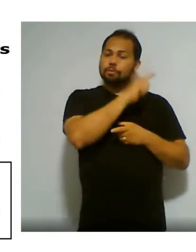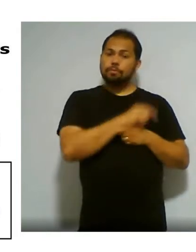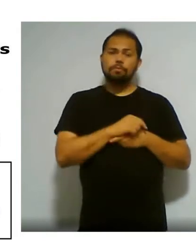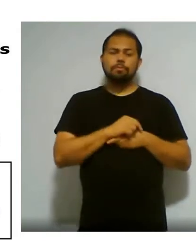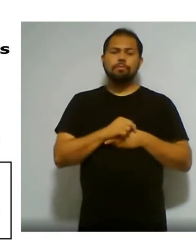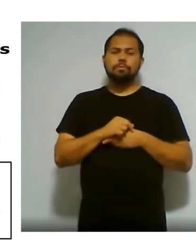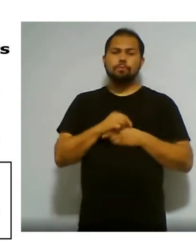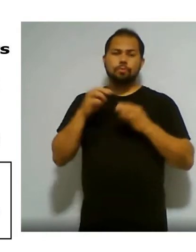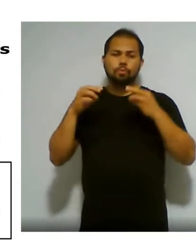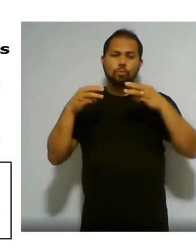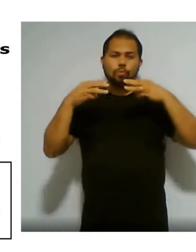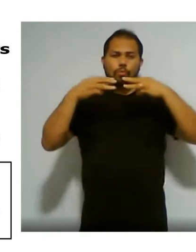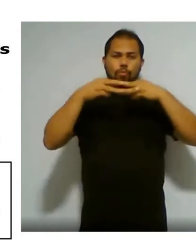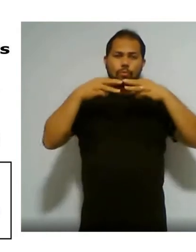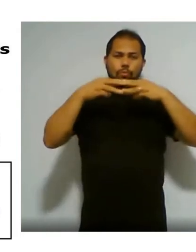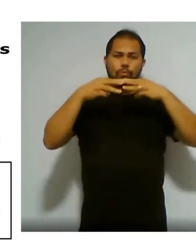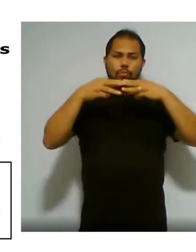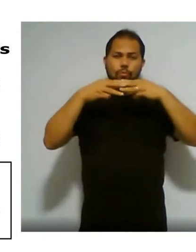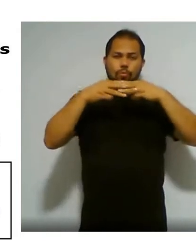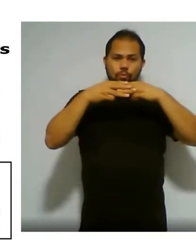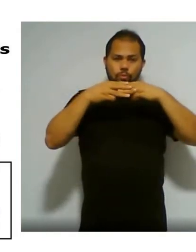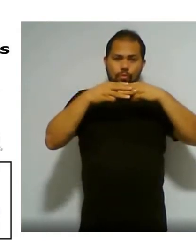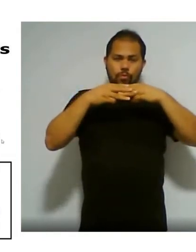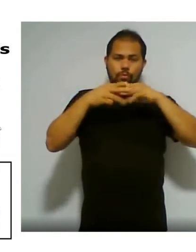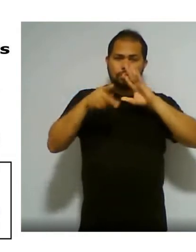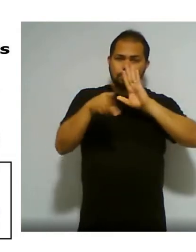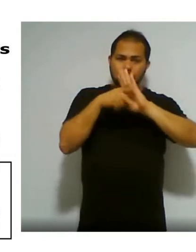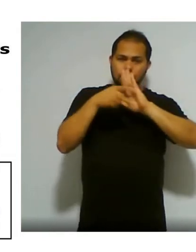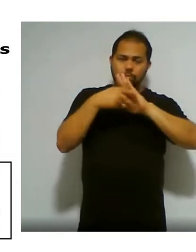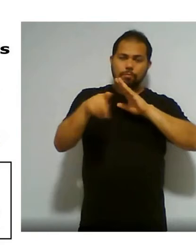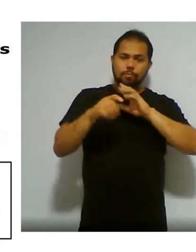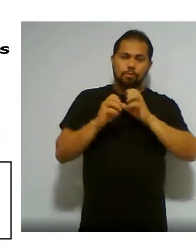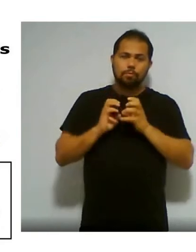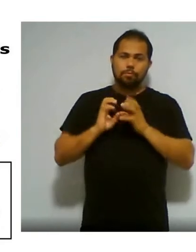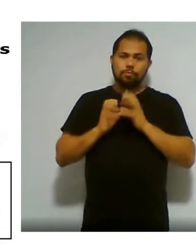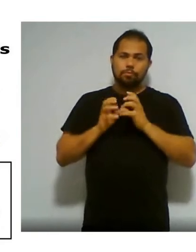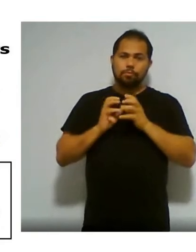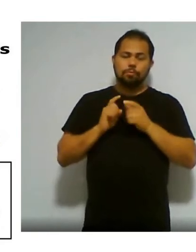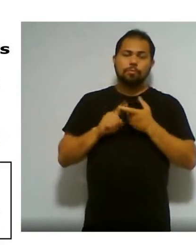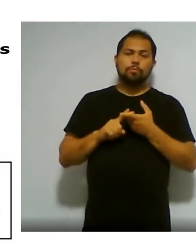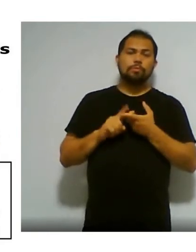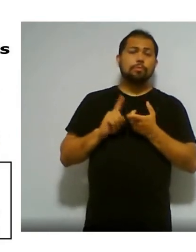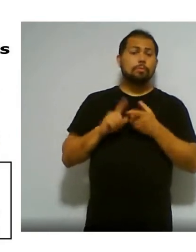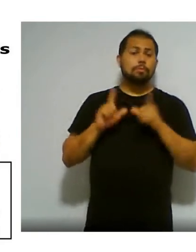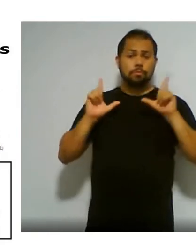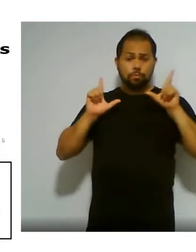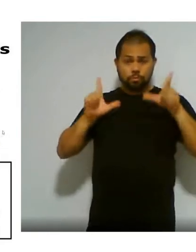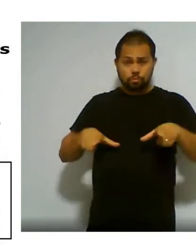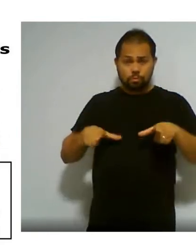pinos, que é específico para o processador. As placas-mães de hoje em dia podem ter também um conector